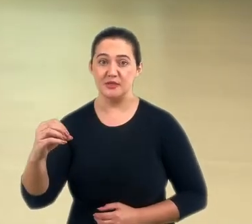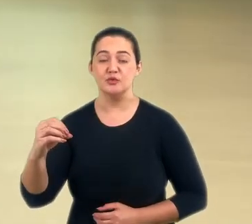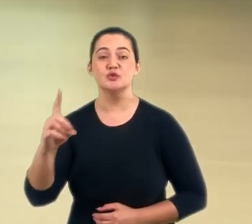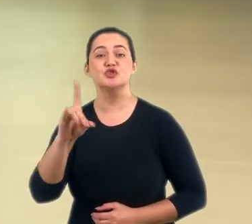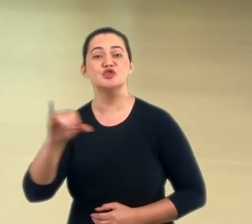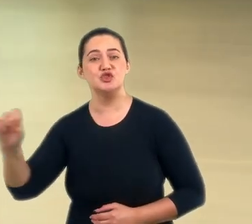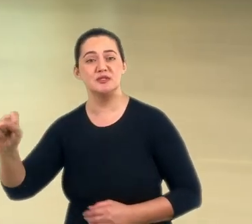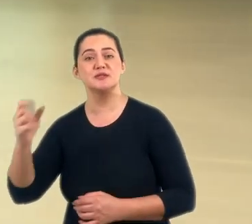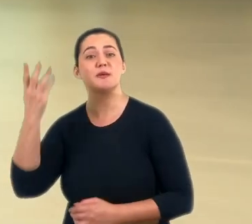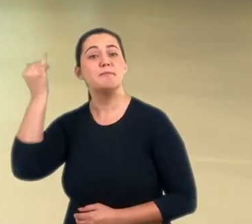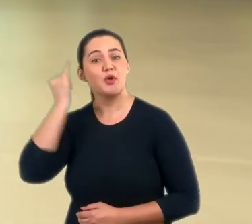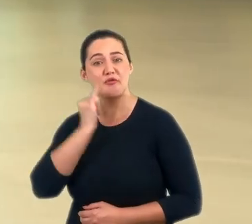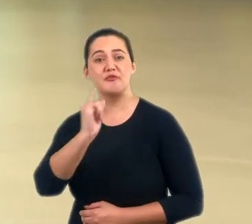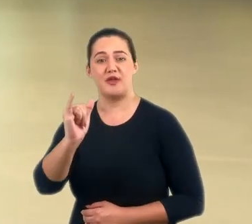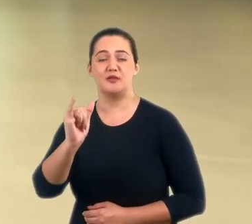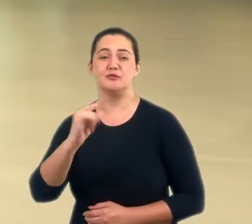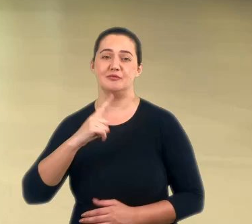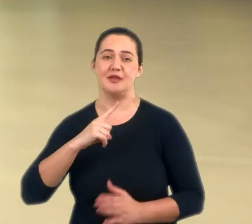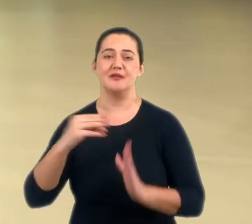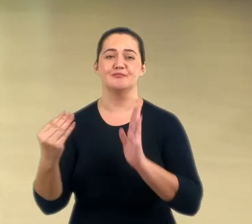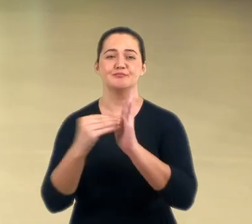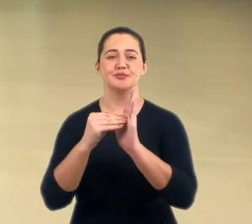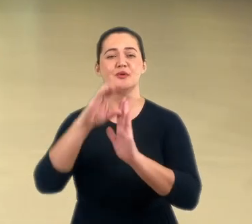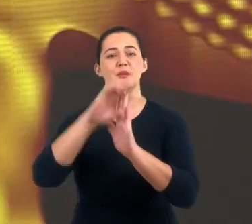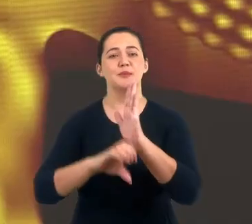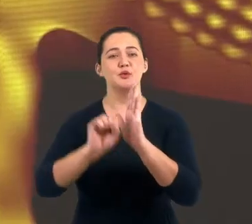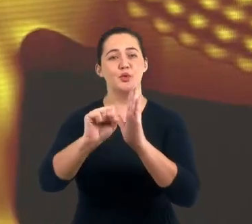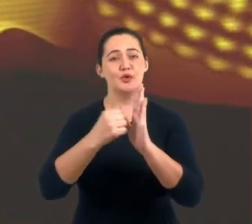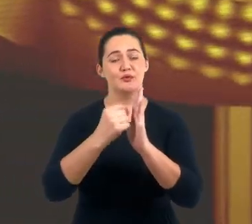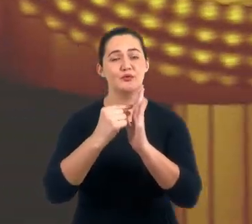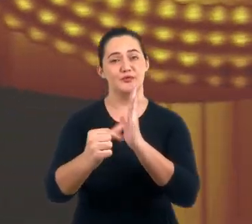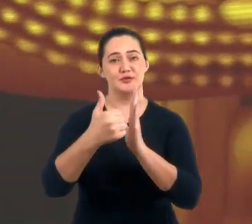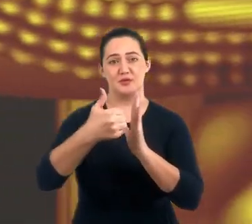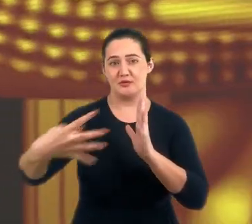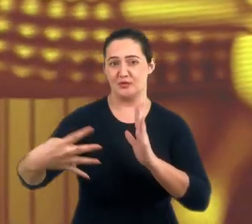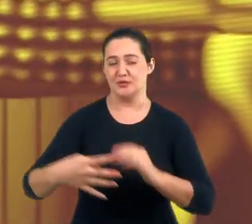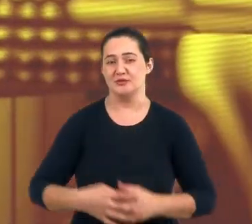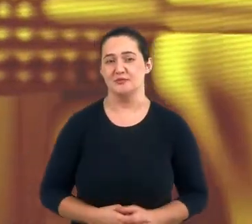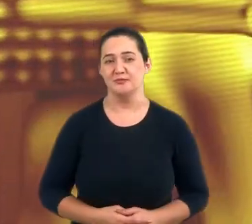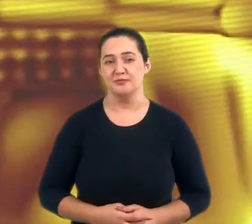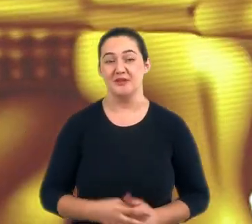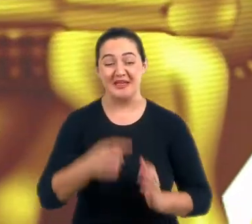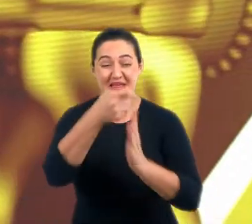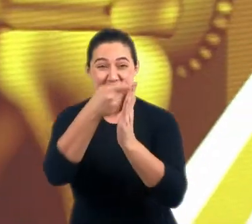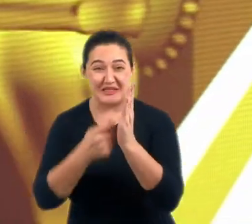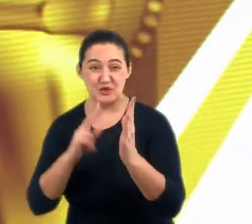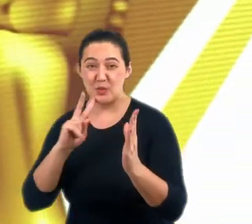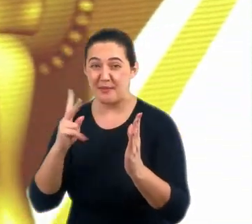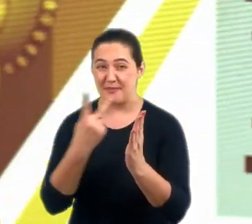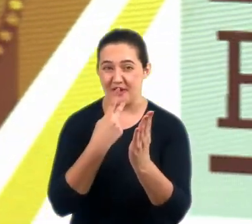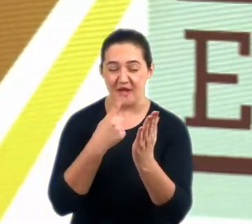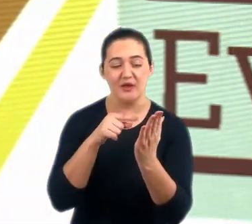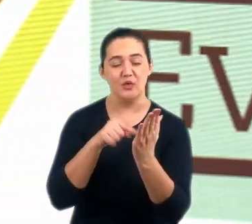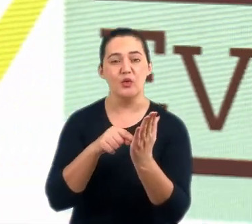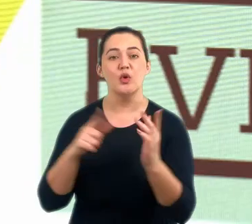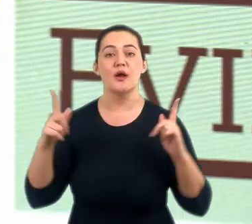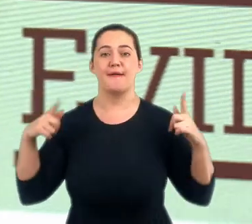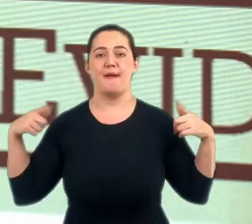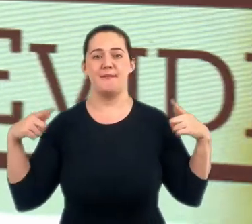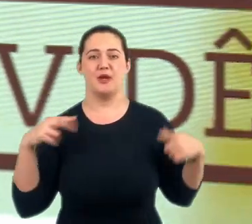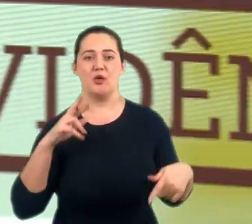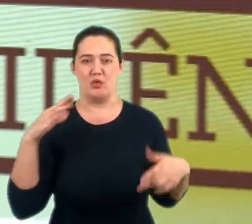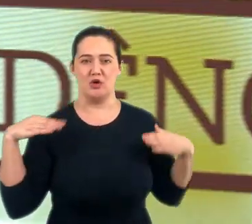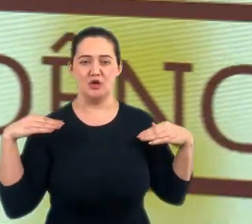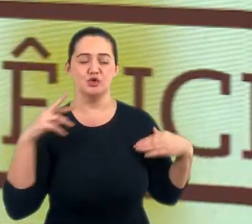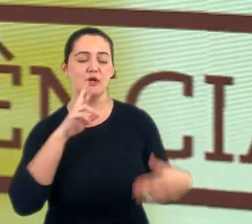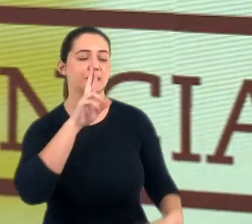de Daniel, capítulo 8, versículo 14. No texto hebraico do versículo 24, Gabriel diz para Daniel